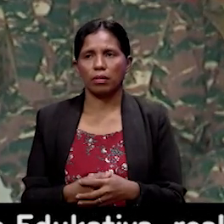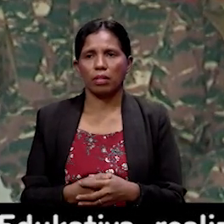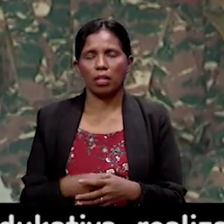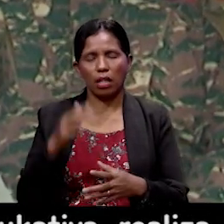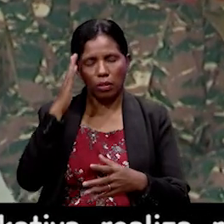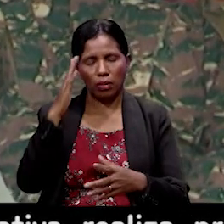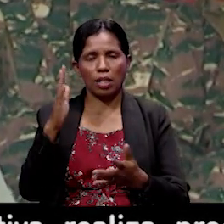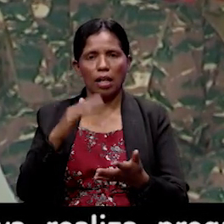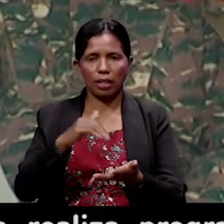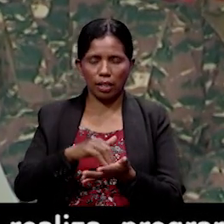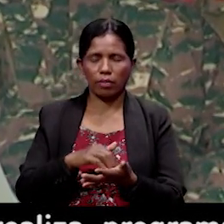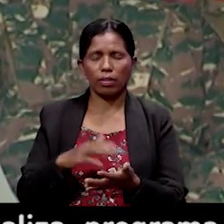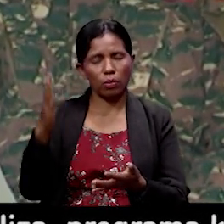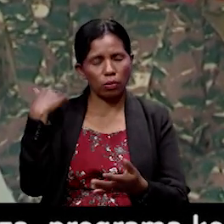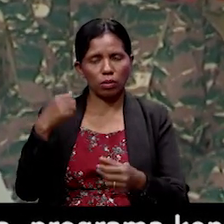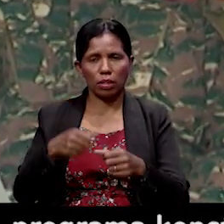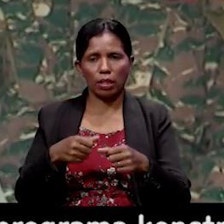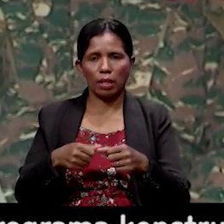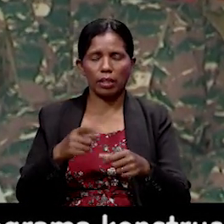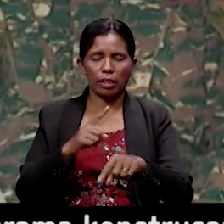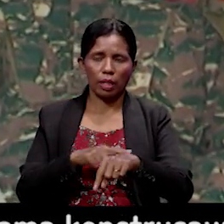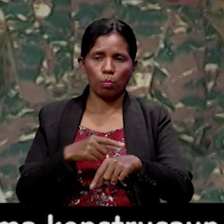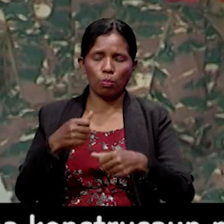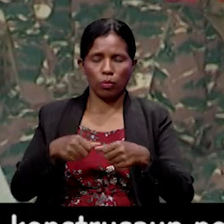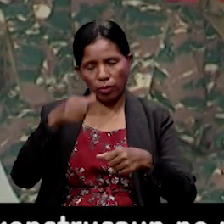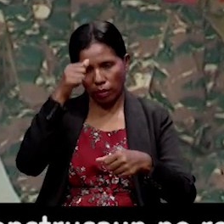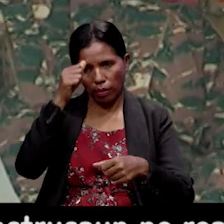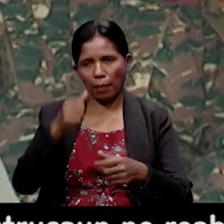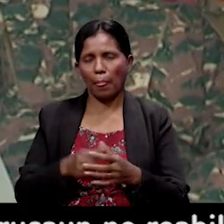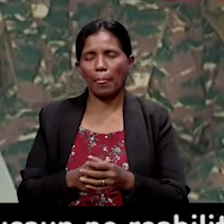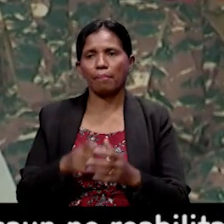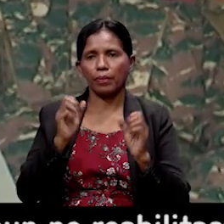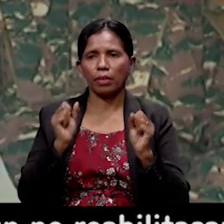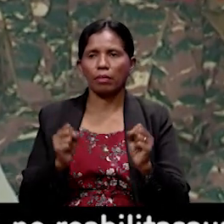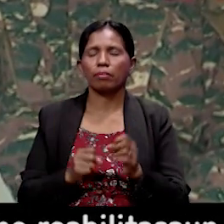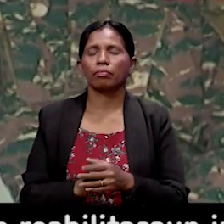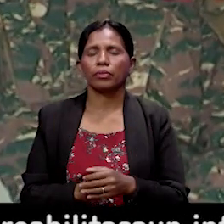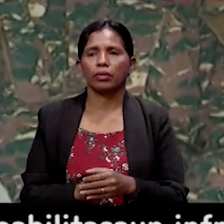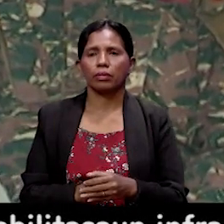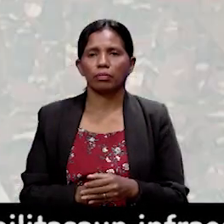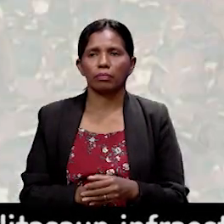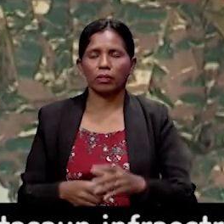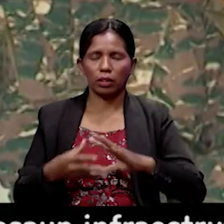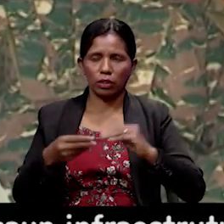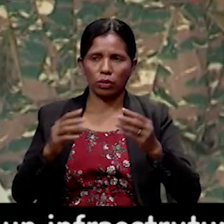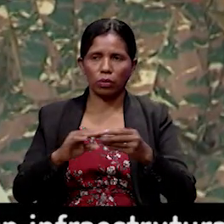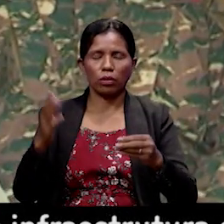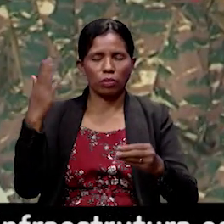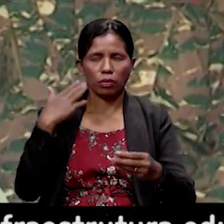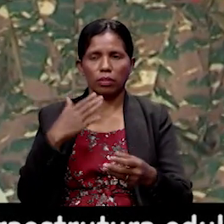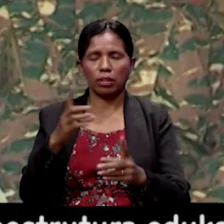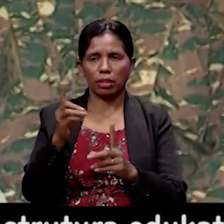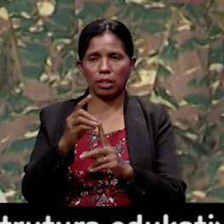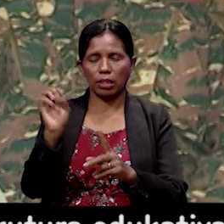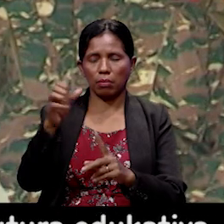em nia. Segundo, memória, diferença interna e fertilin nia lara. Dia 15, a missa eu